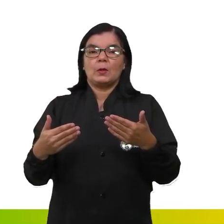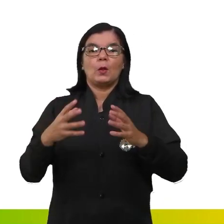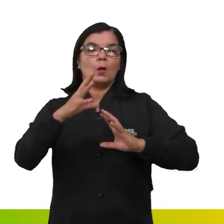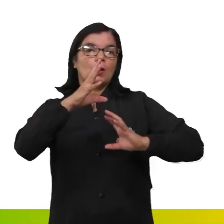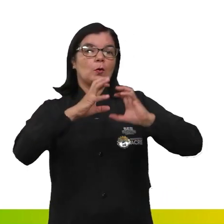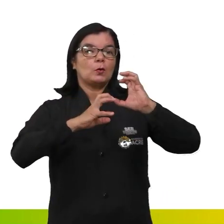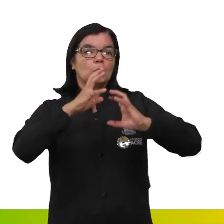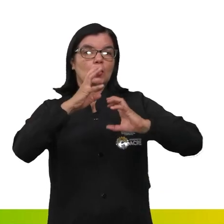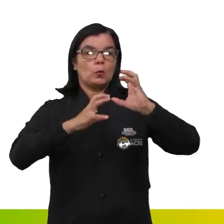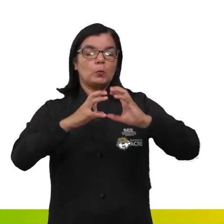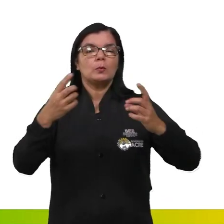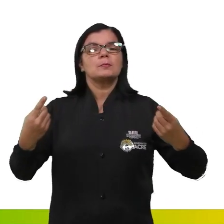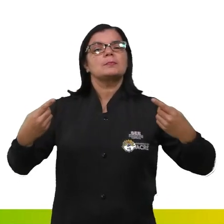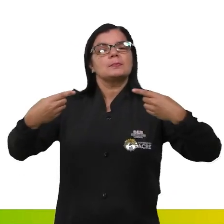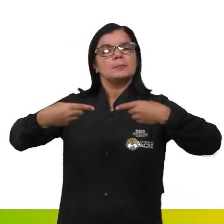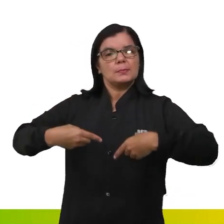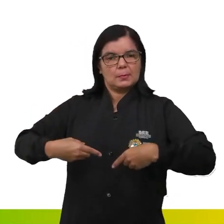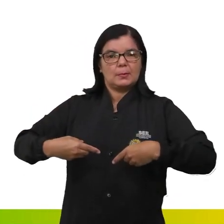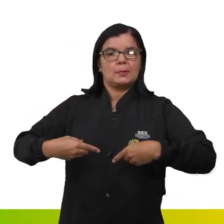conflitos e desafios.